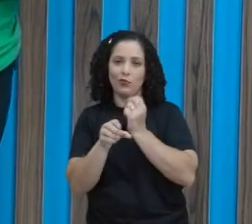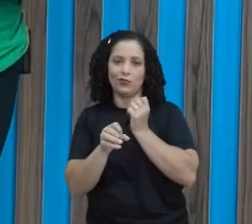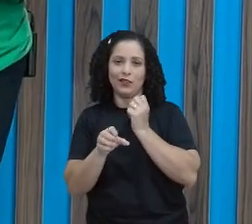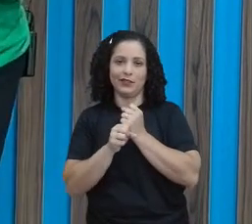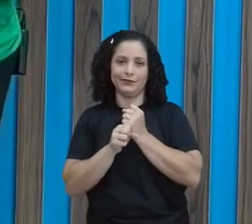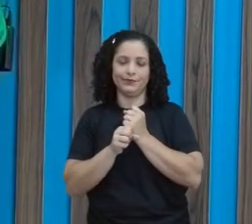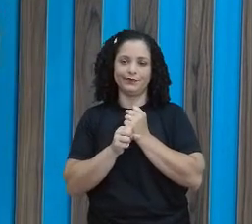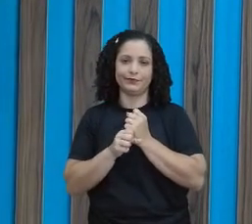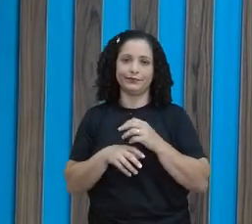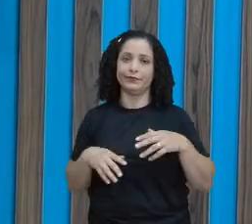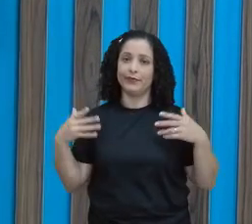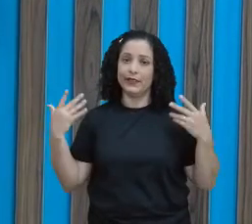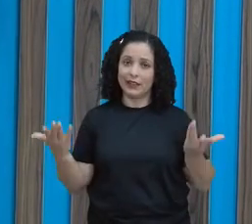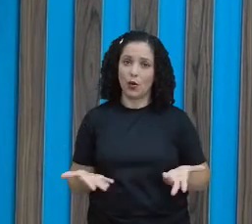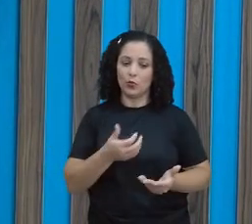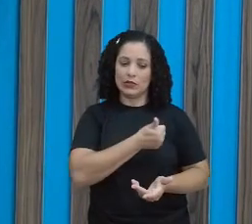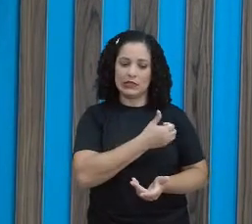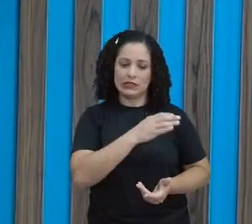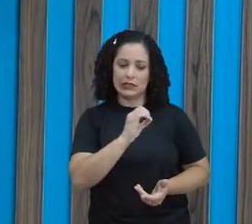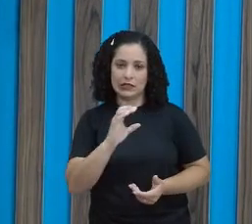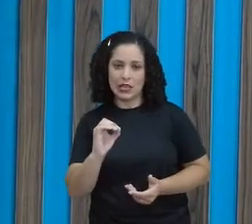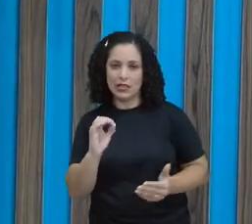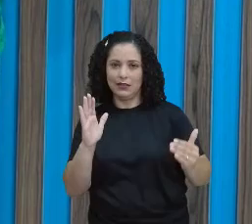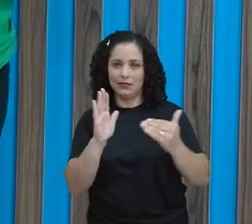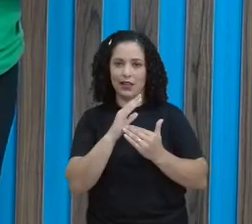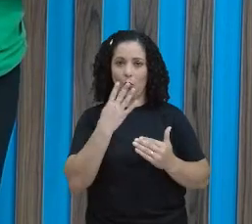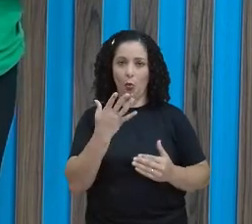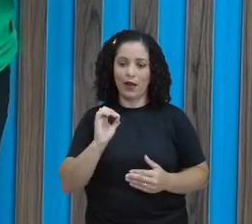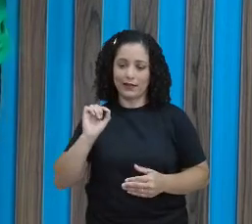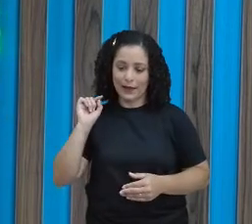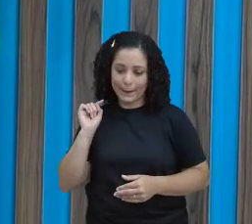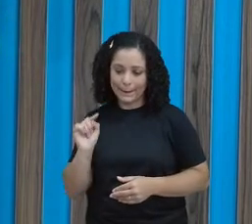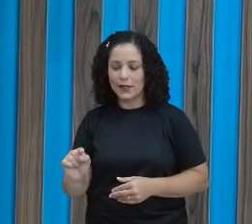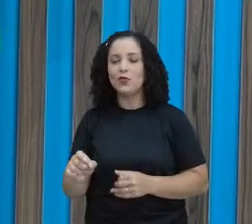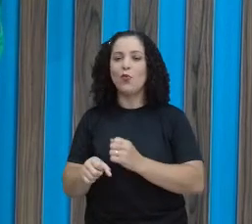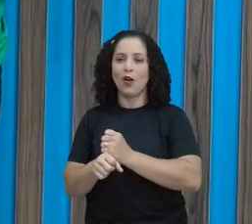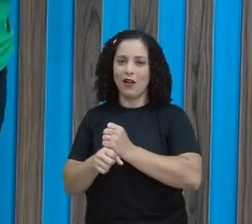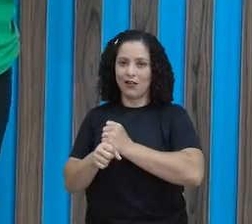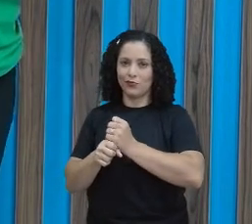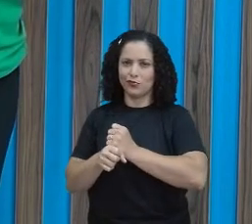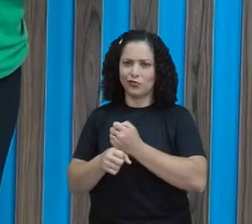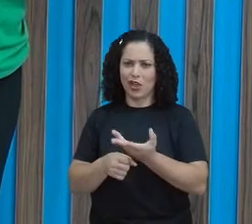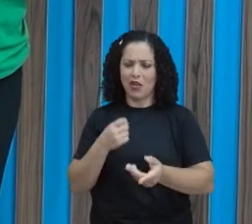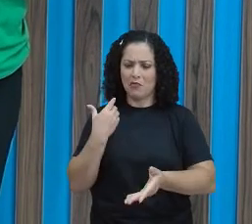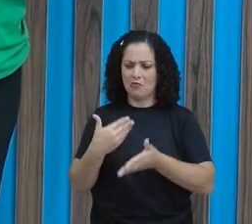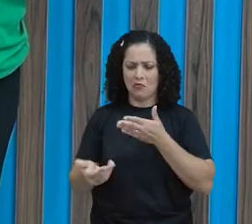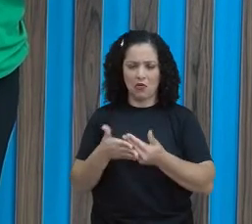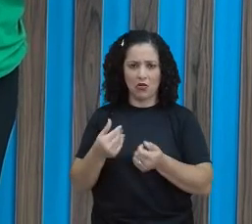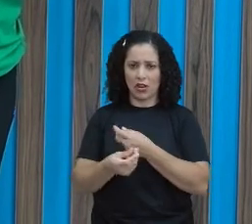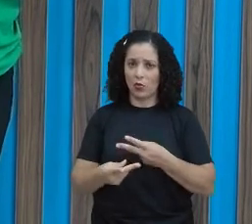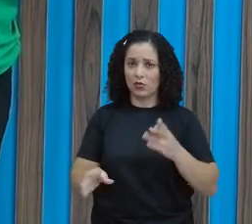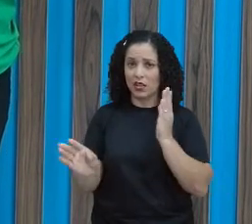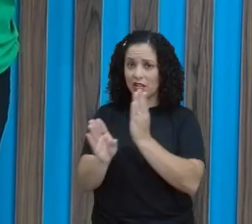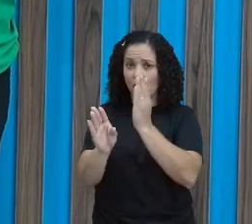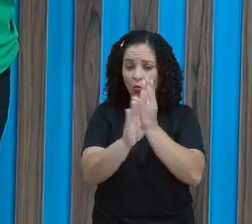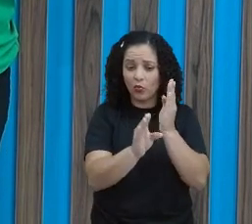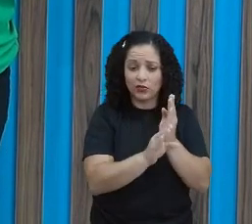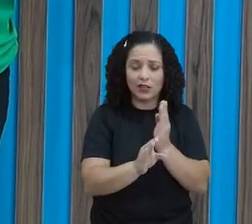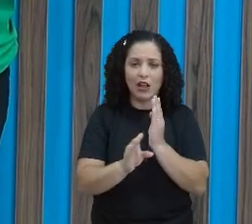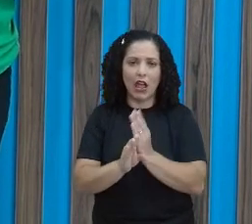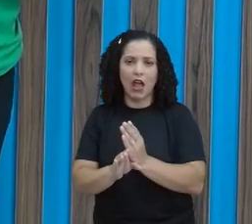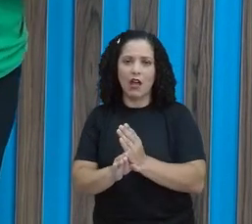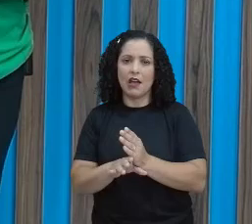Então, entre 100 e 40 mil anos de idade, se esse objeto, essa múmia, né, seja lá o que for, que a gente